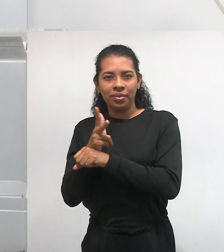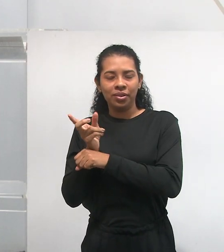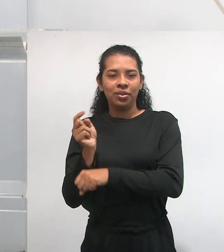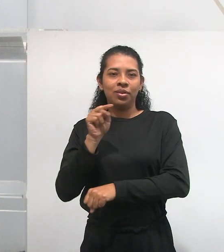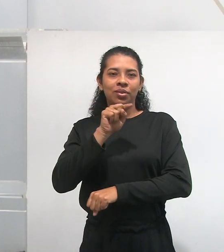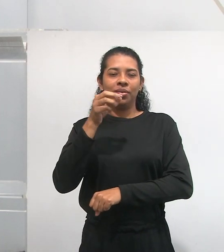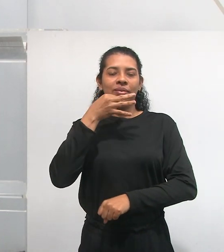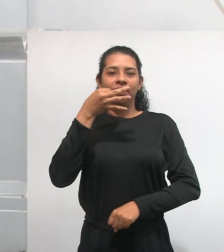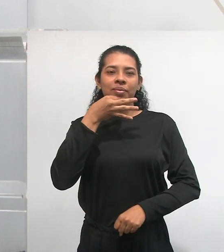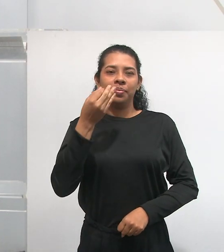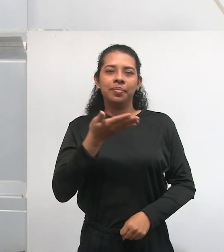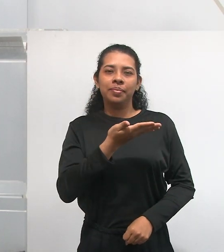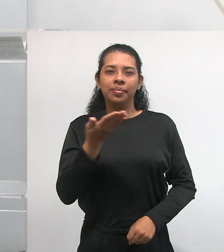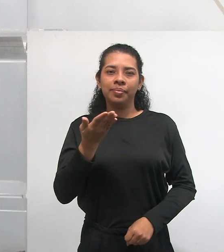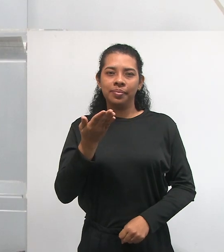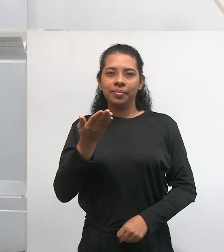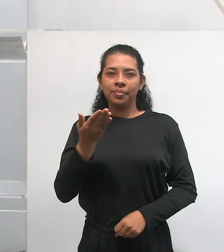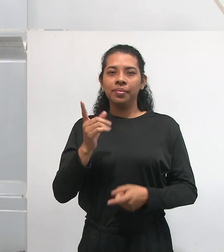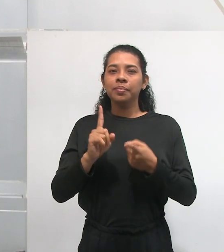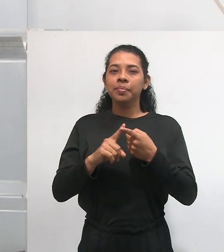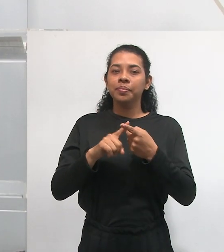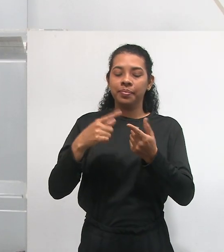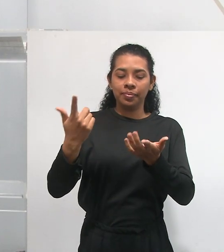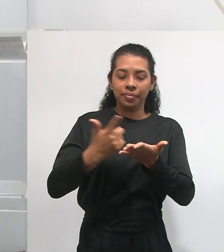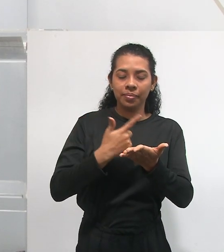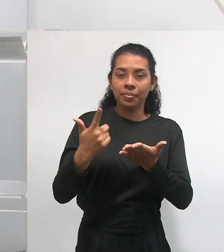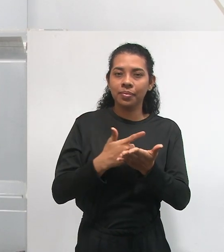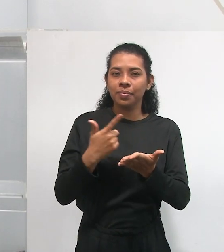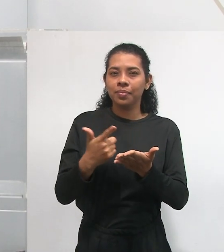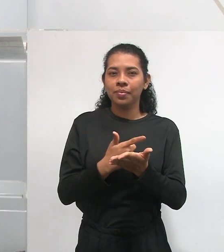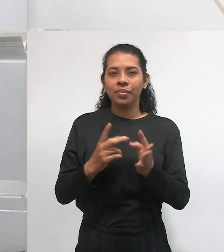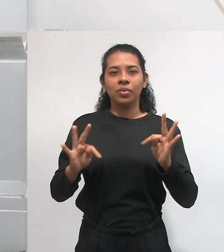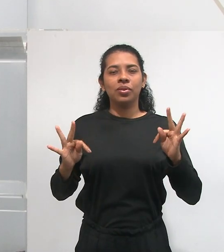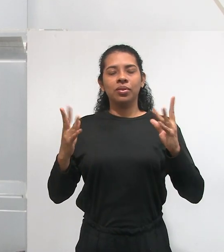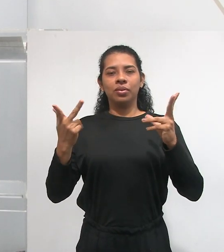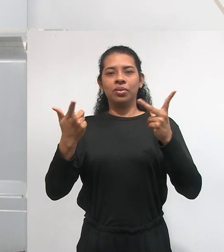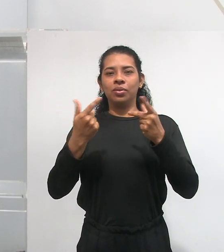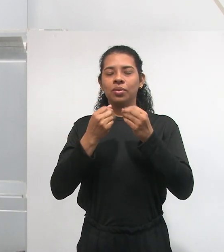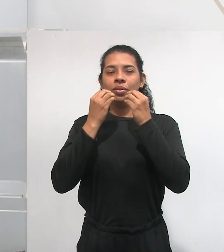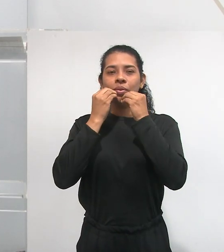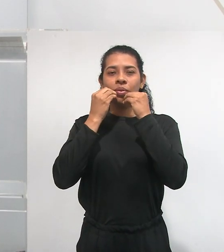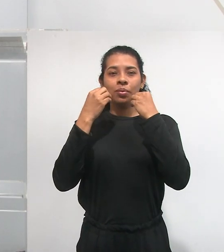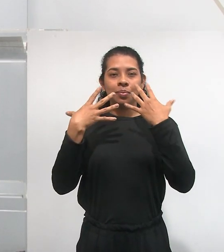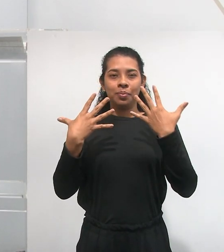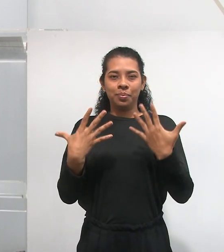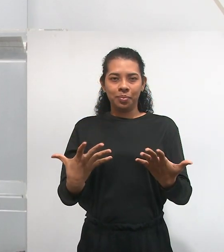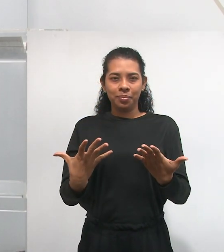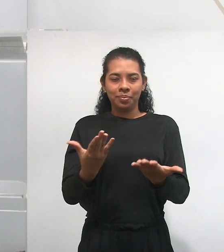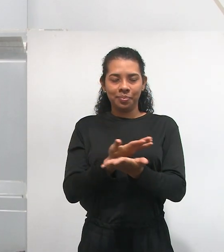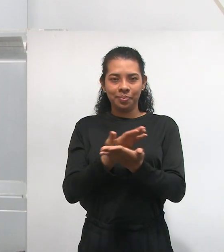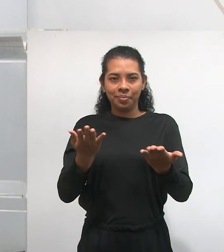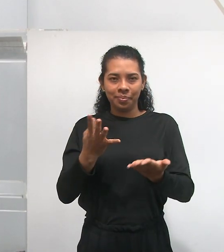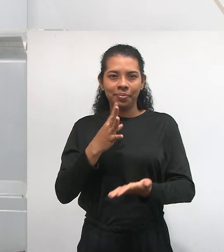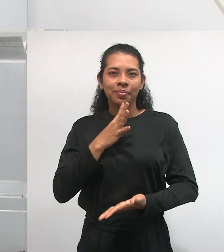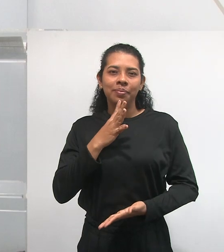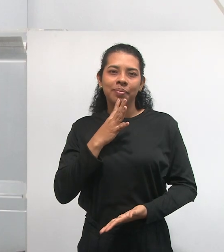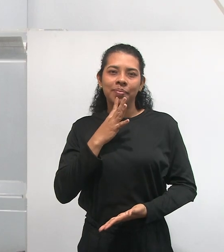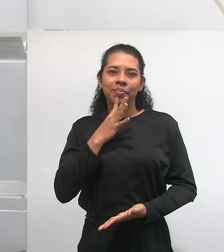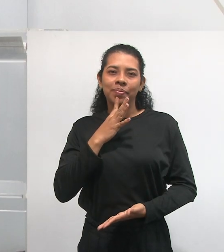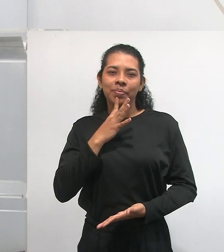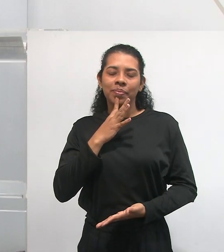os vídeos que foram indicados para vocês assistirem, as leituras, sejam muito contribuintes para o